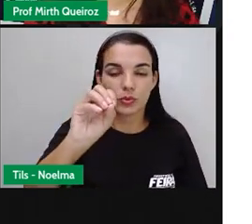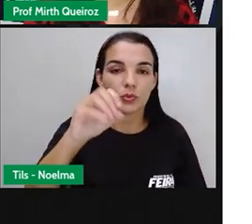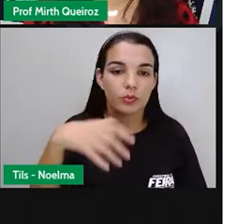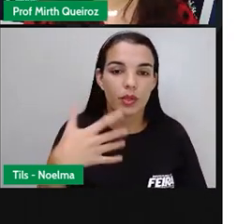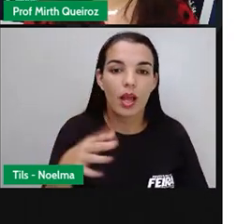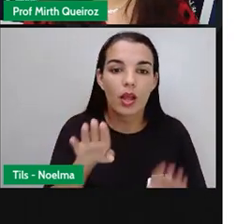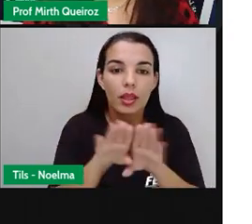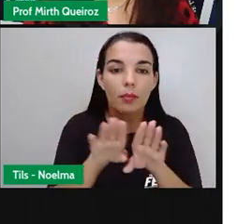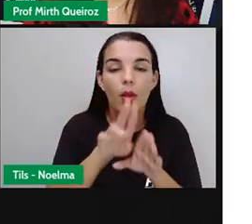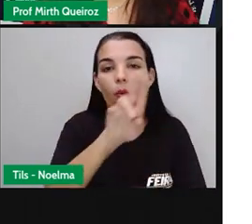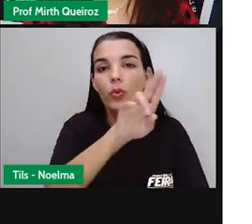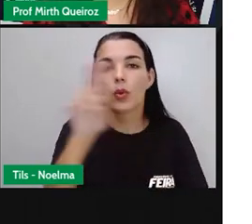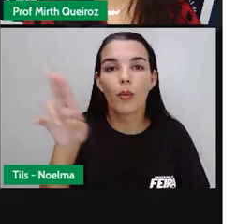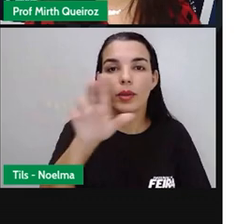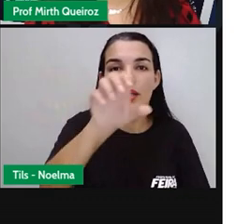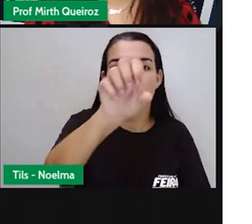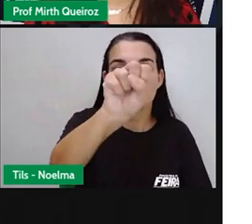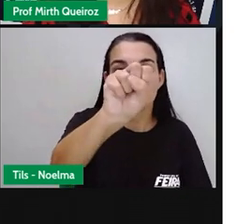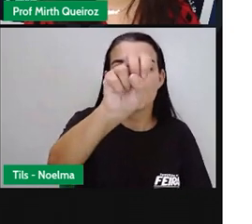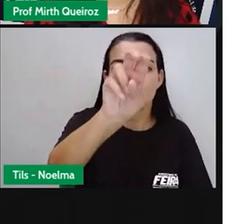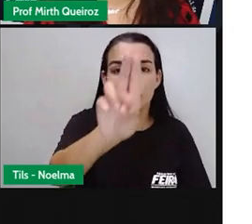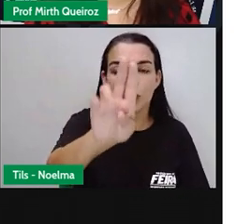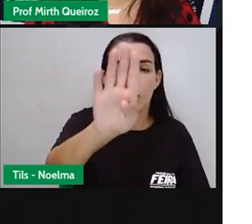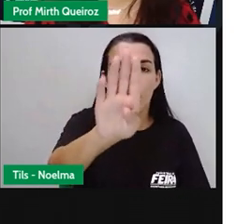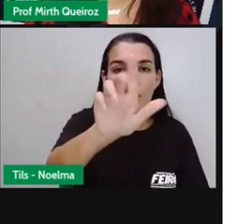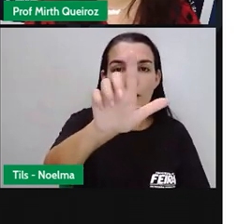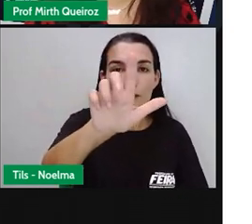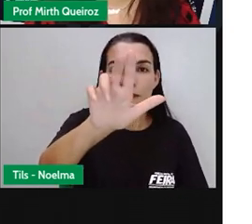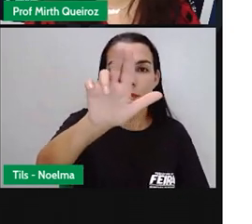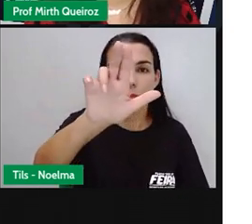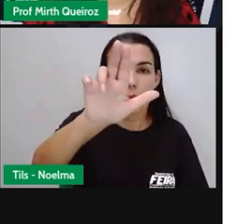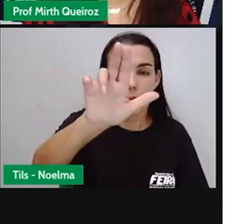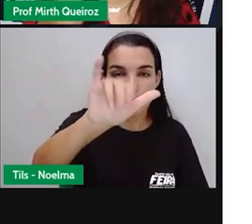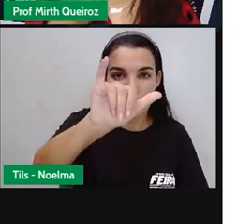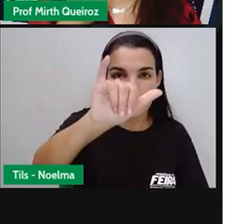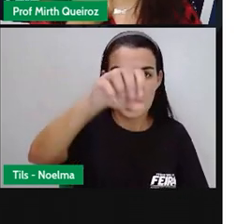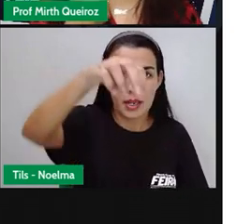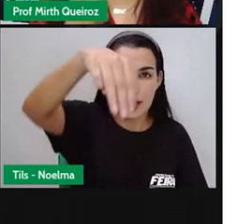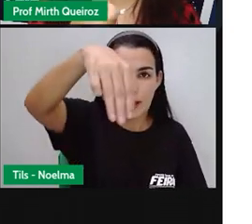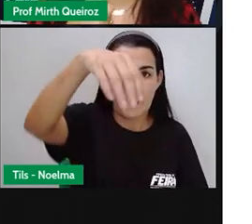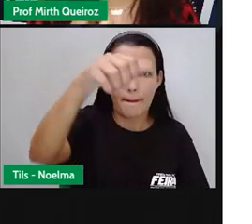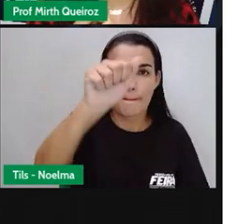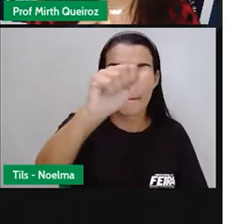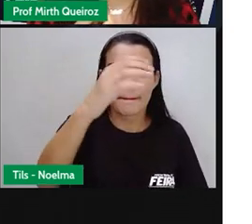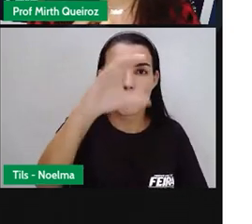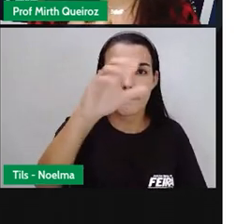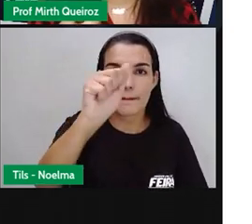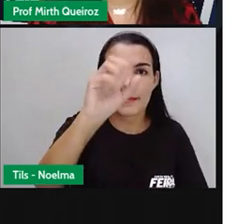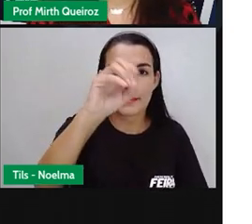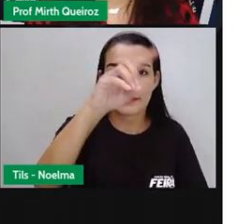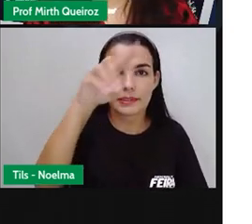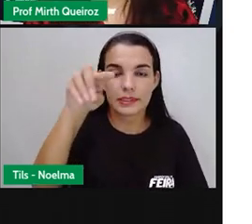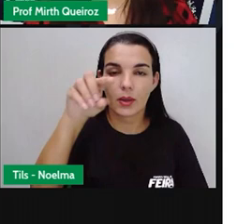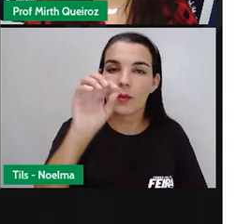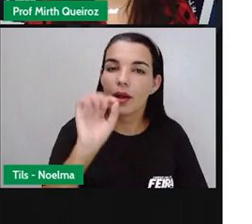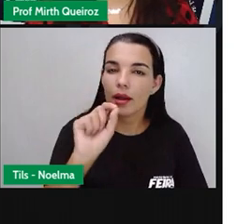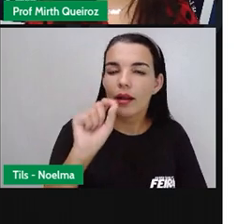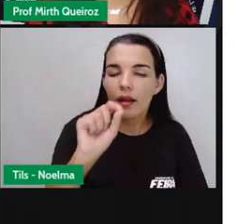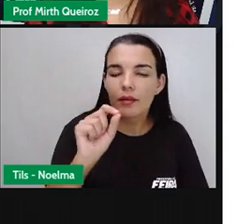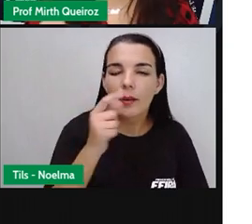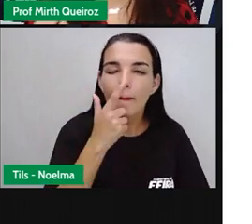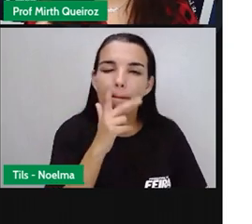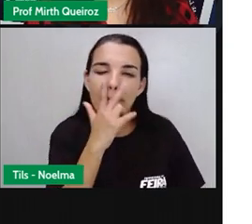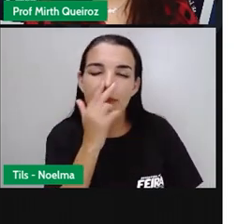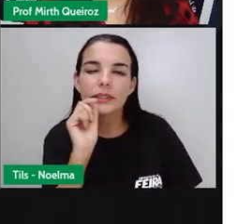sublimação. Um exemplo de sublimação é a naftalina, né? A naftalina, é aquela pedrinha branca que se coloca geralmente em